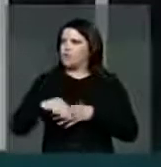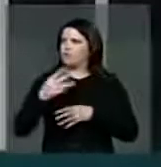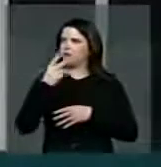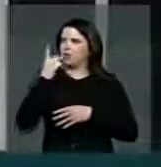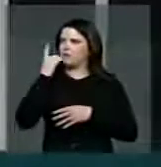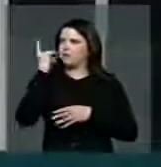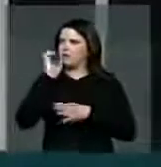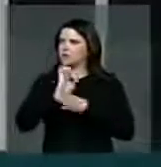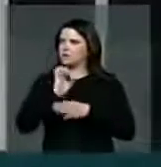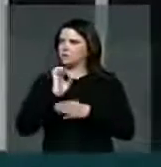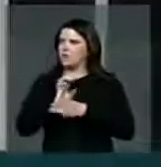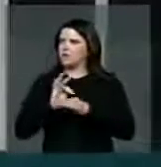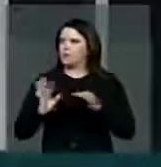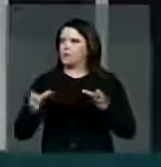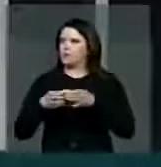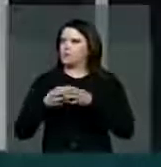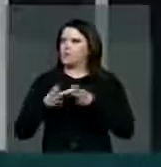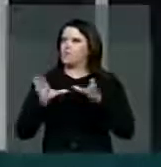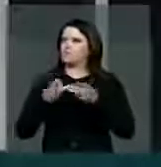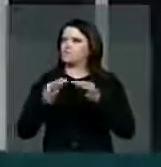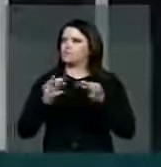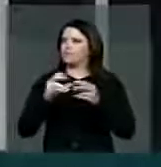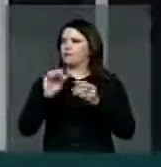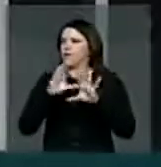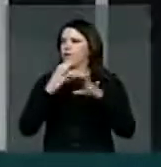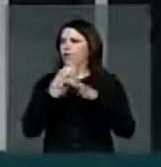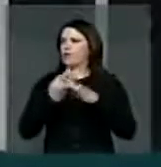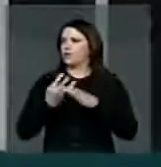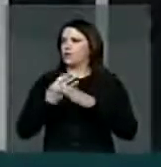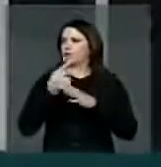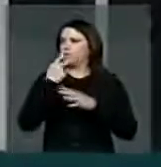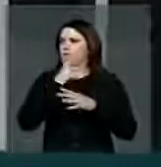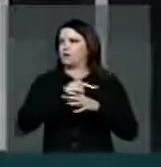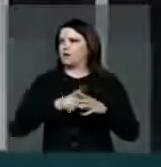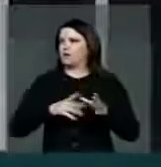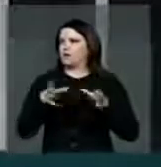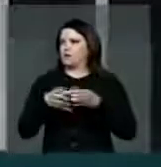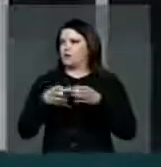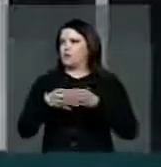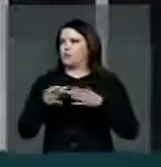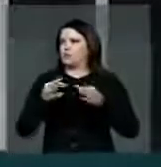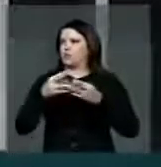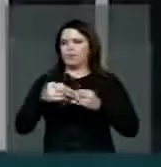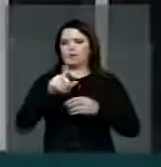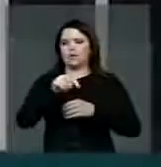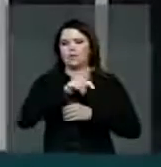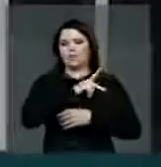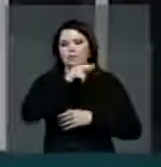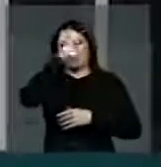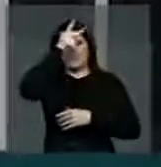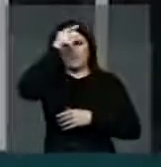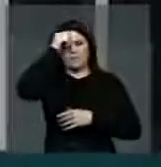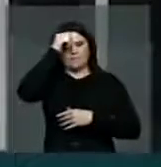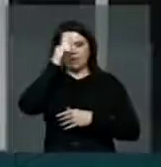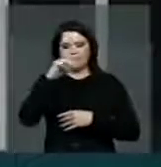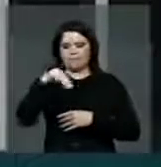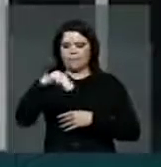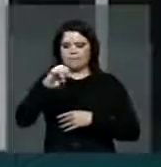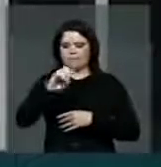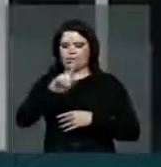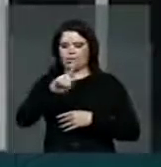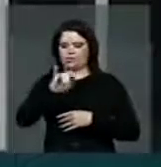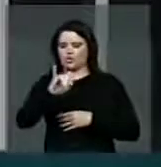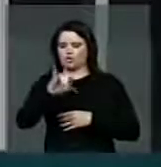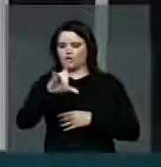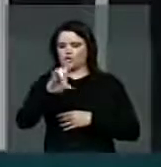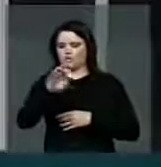estaduais, federais, entidades de classes e comunidade. A presidente do consórcio é a prefeita de Bom Jesus das Selvas,